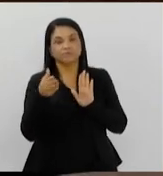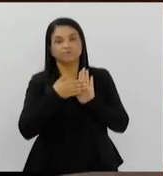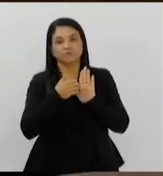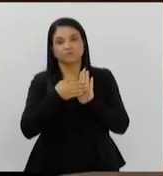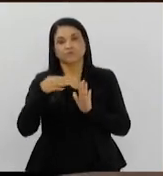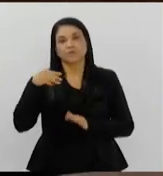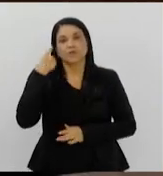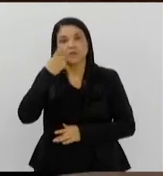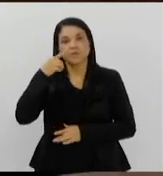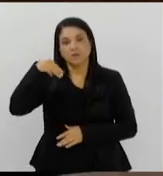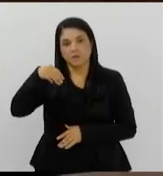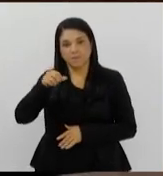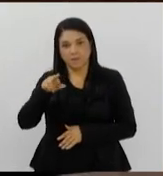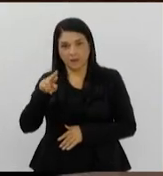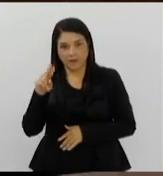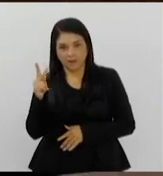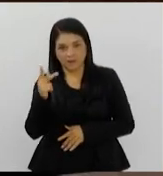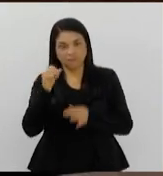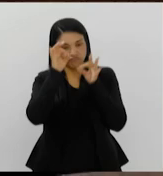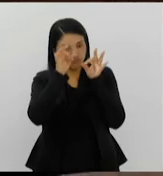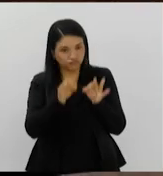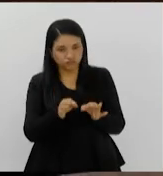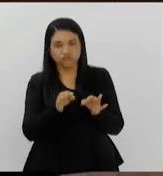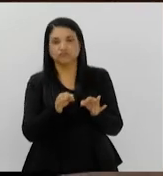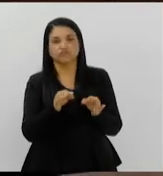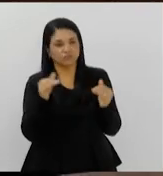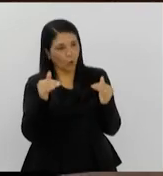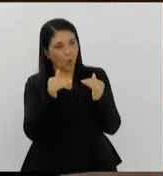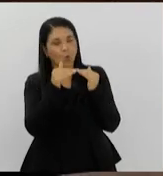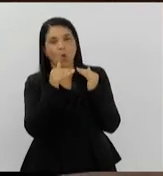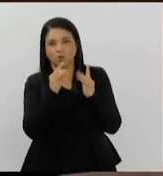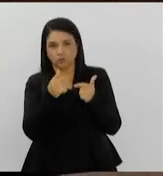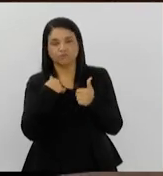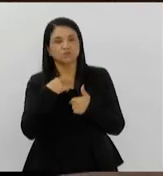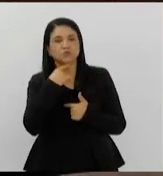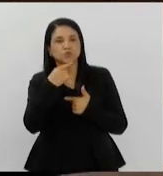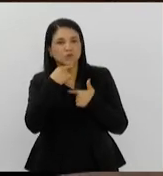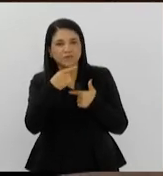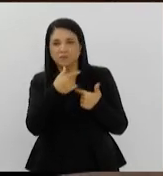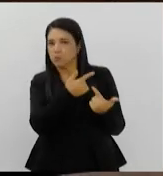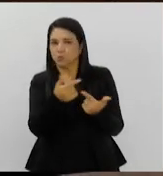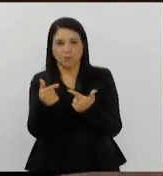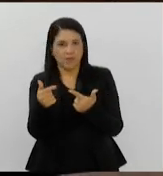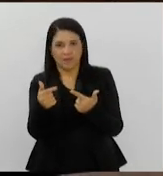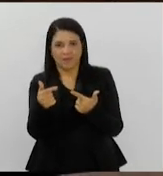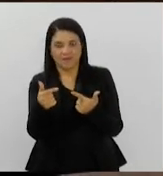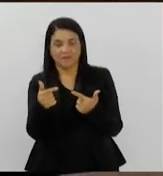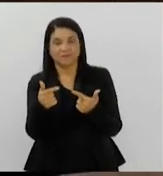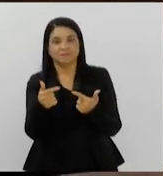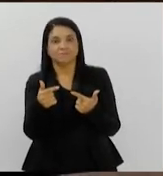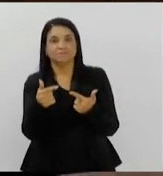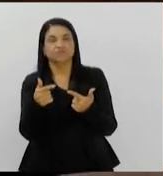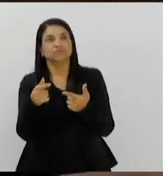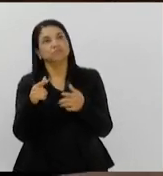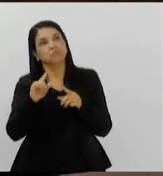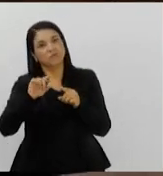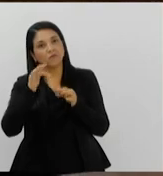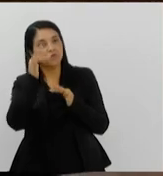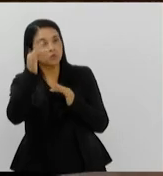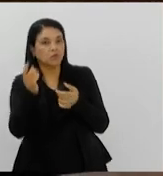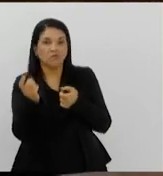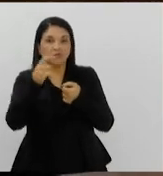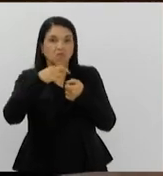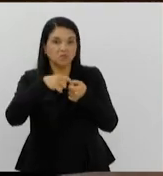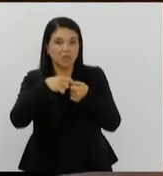é absolutamente justíssimo, tira qualquer dúvida que possa voltar à tona sobre o